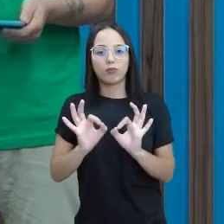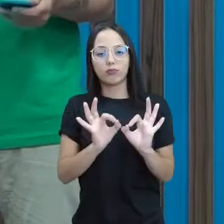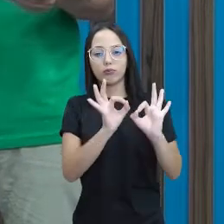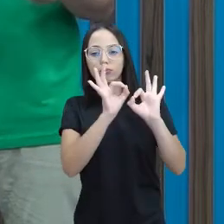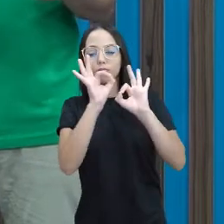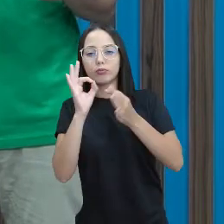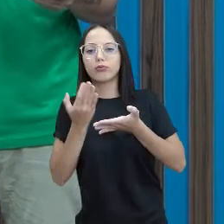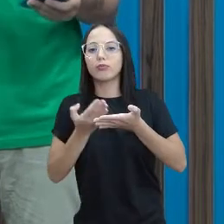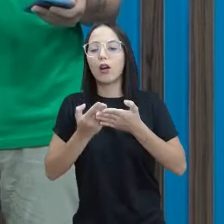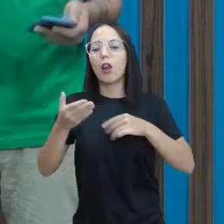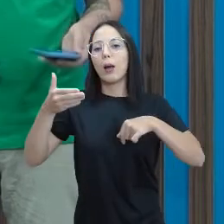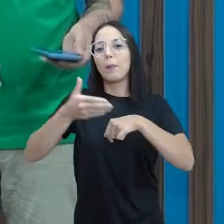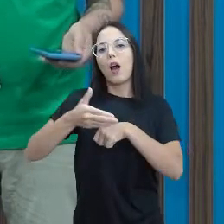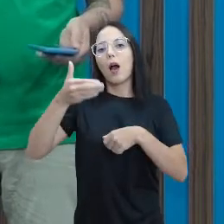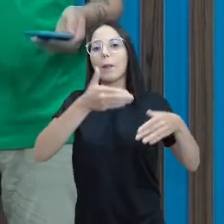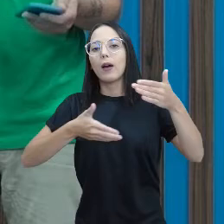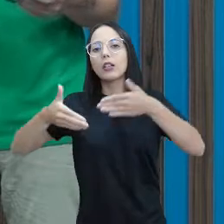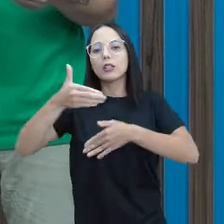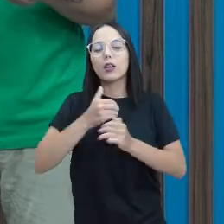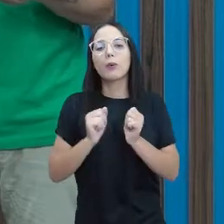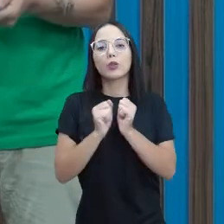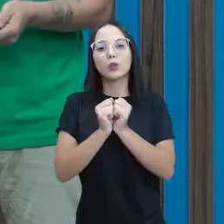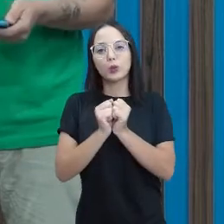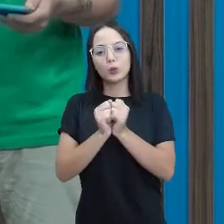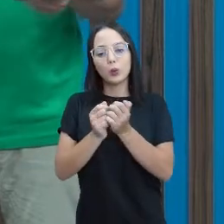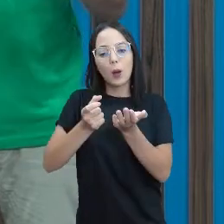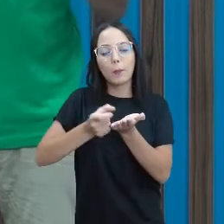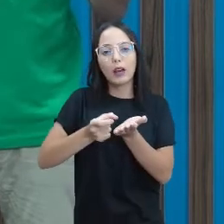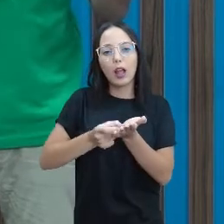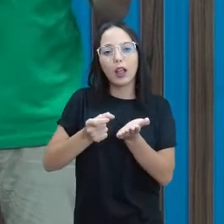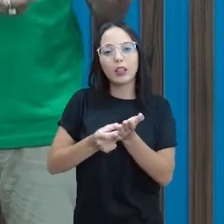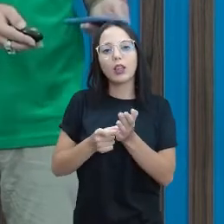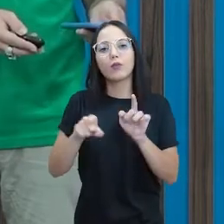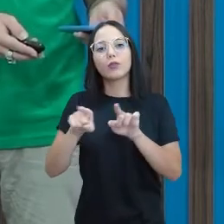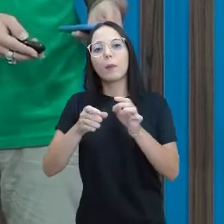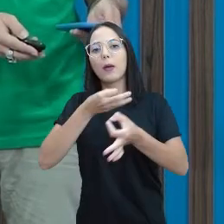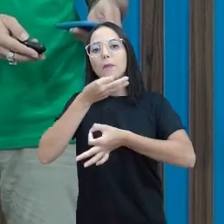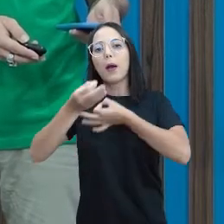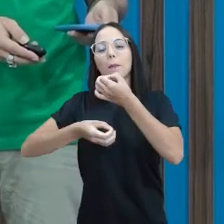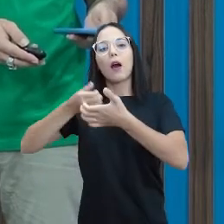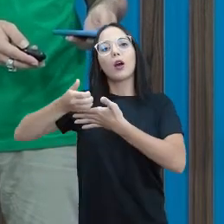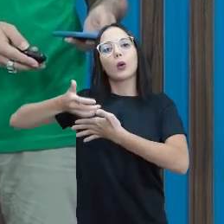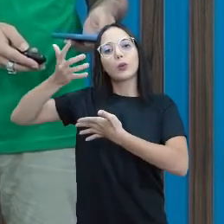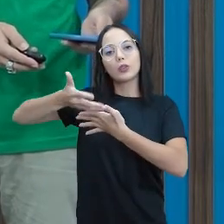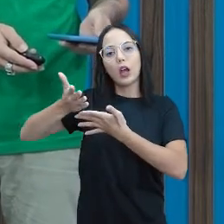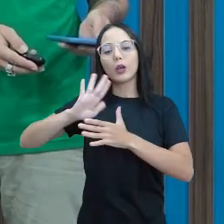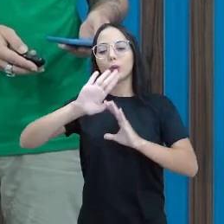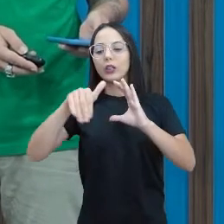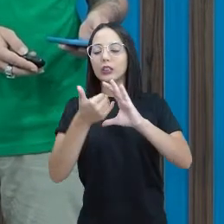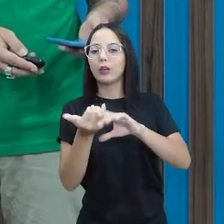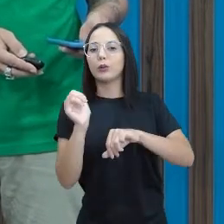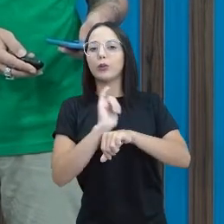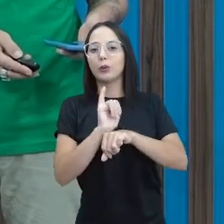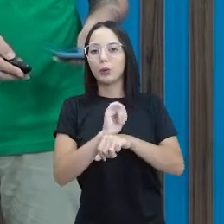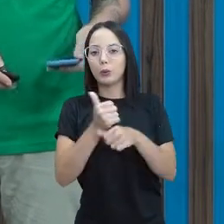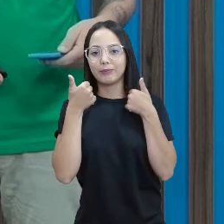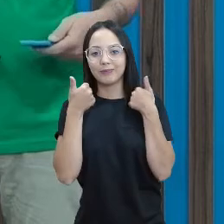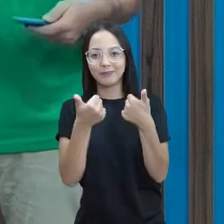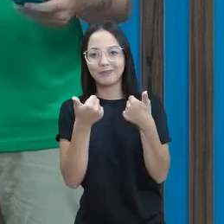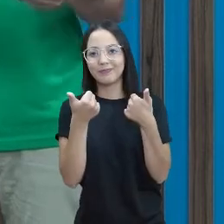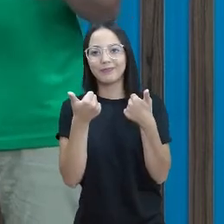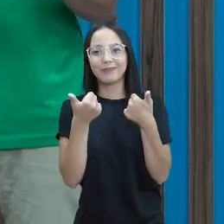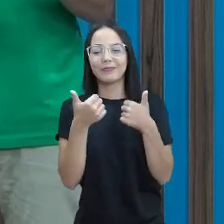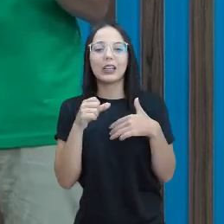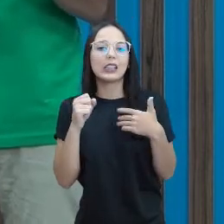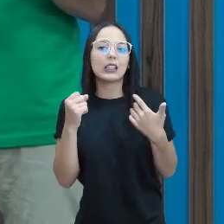aula, participa conosco, tá certo? Pelo aplicativo, pelos comentários lá no nosso canal no YouTube, tá bom?